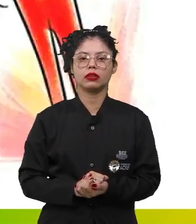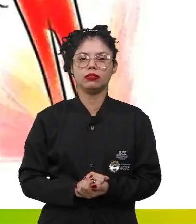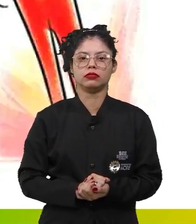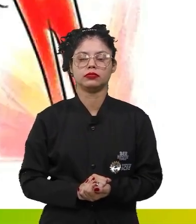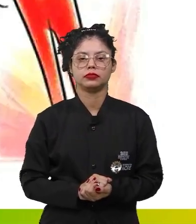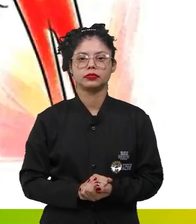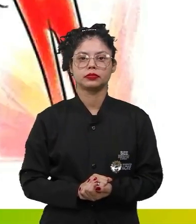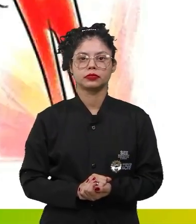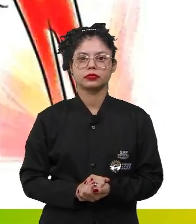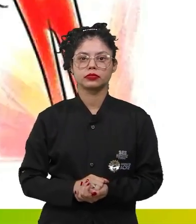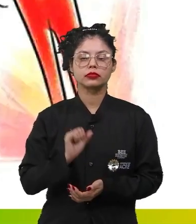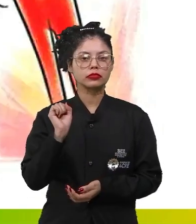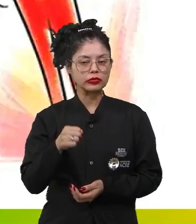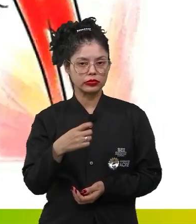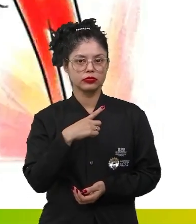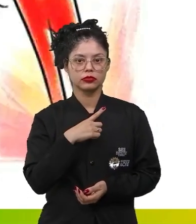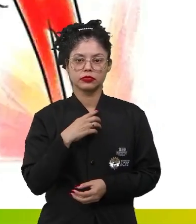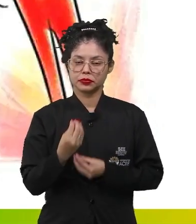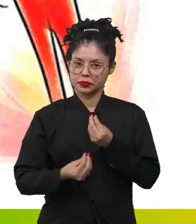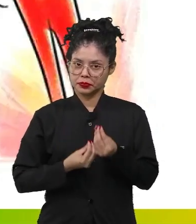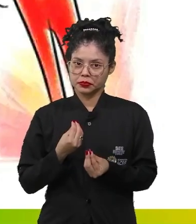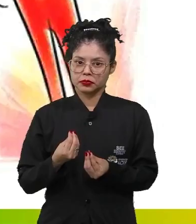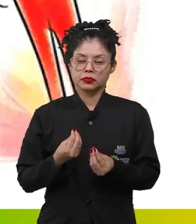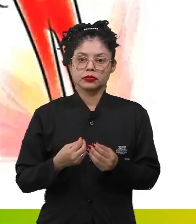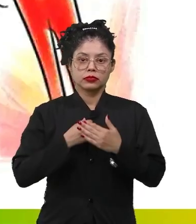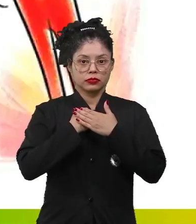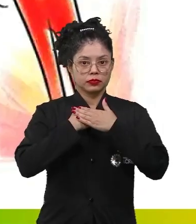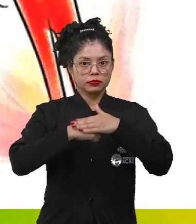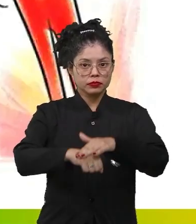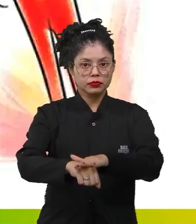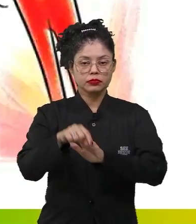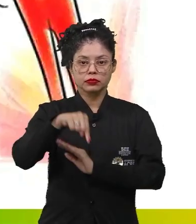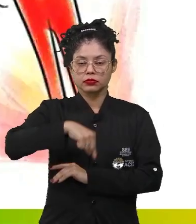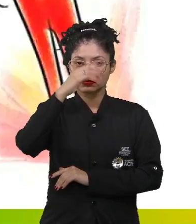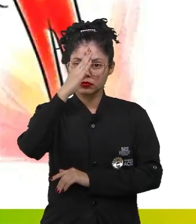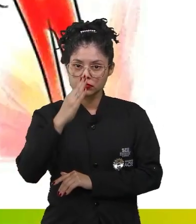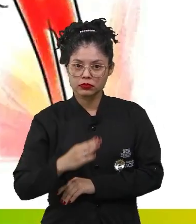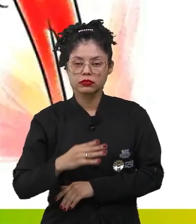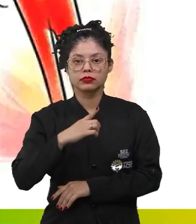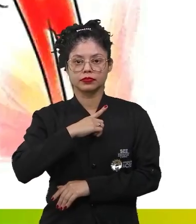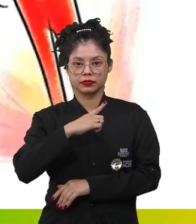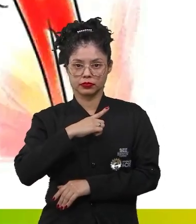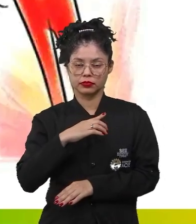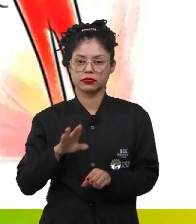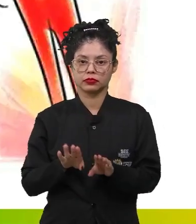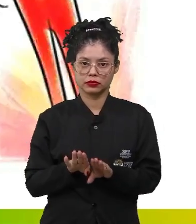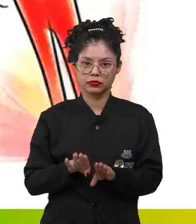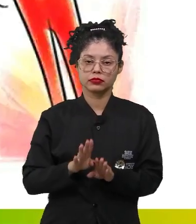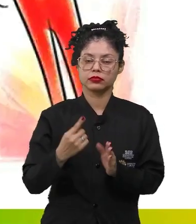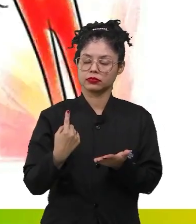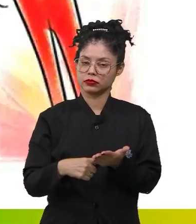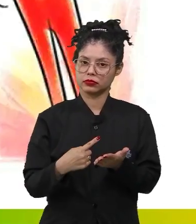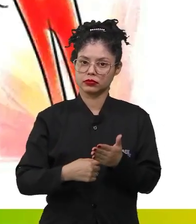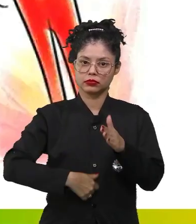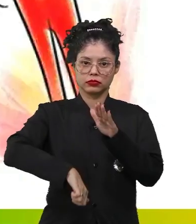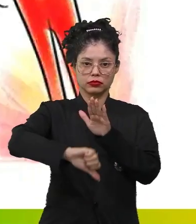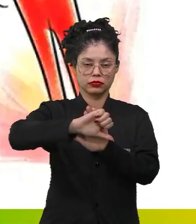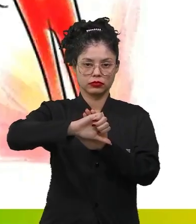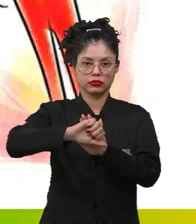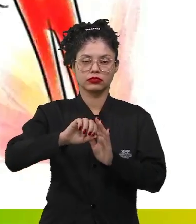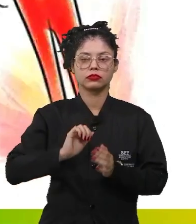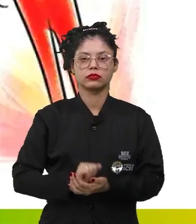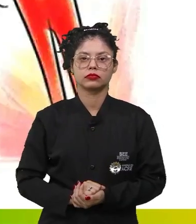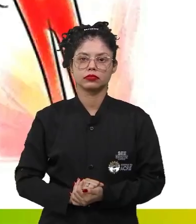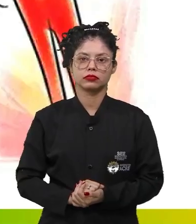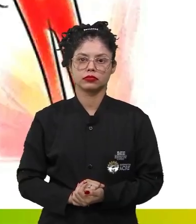delito. Sim, porque a xenofobia, assim como o racismo, aqui no Brasil, são também consideradas como crime,